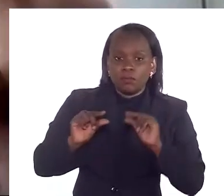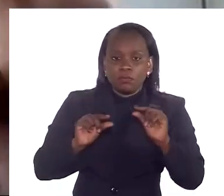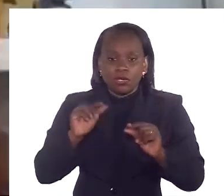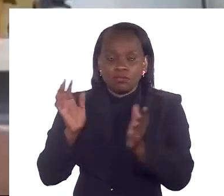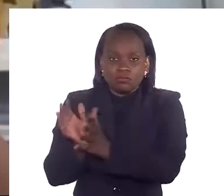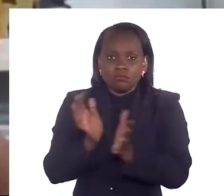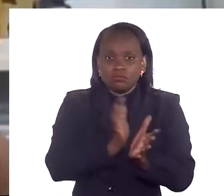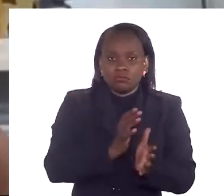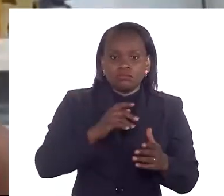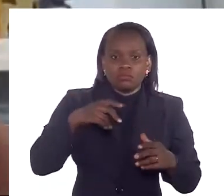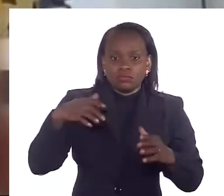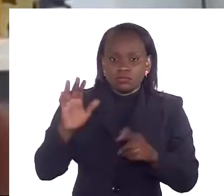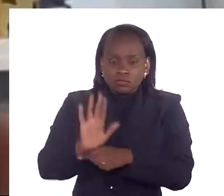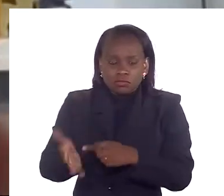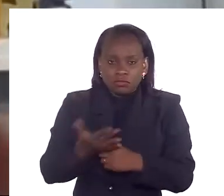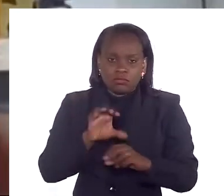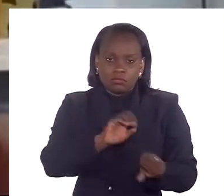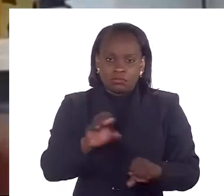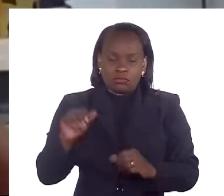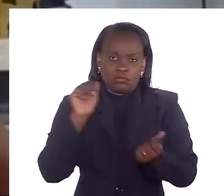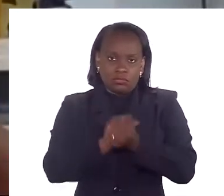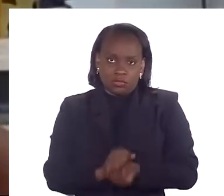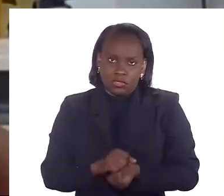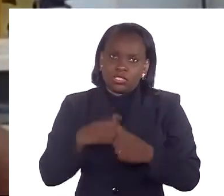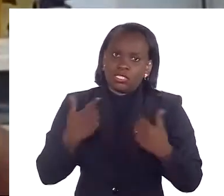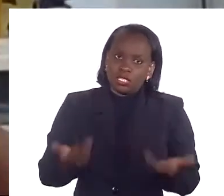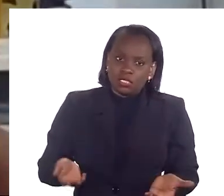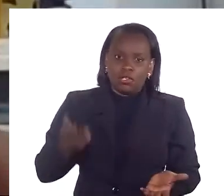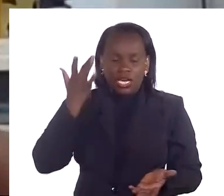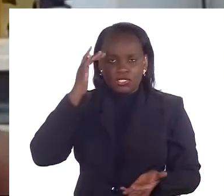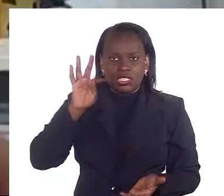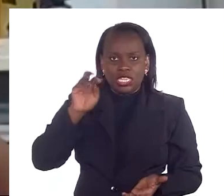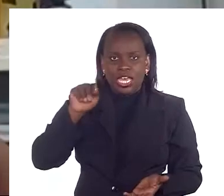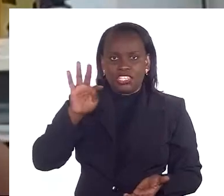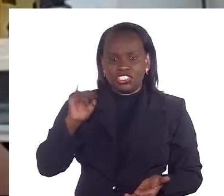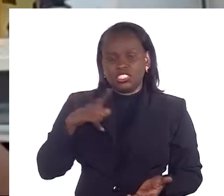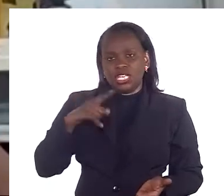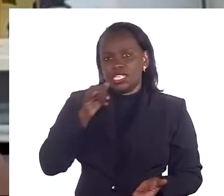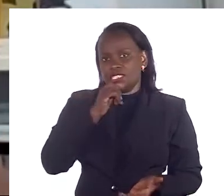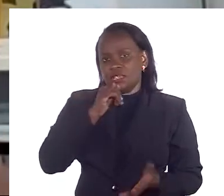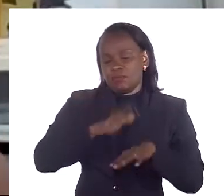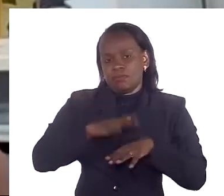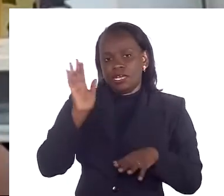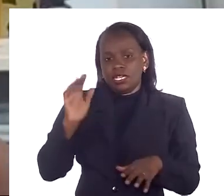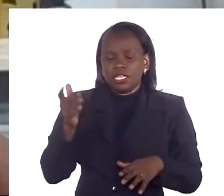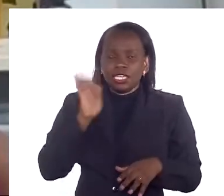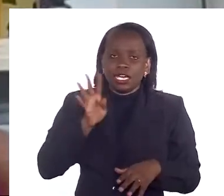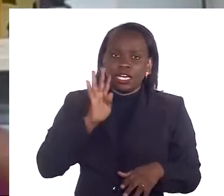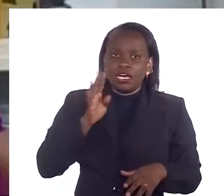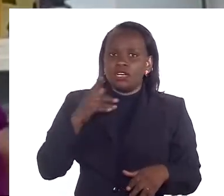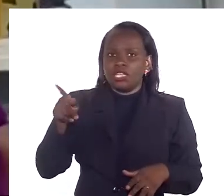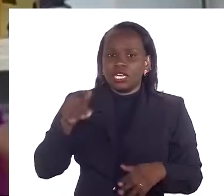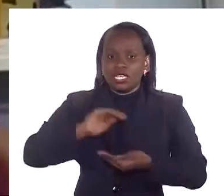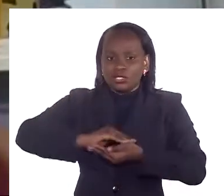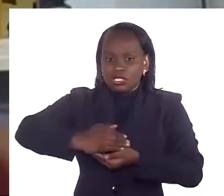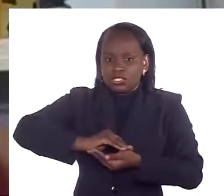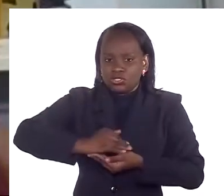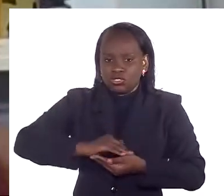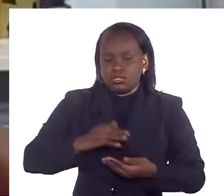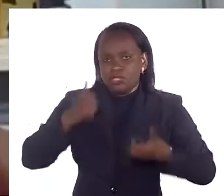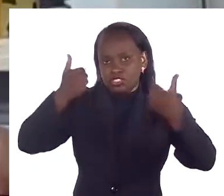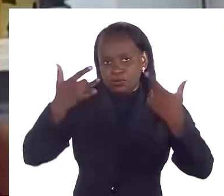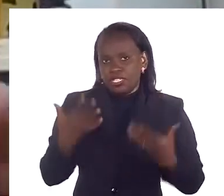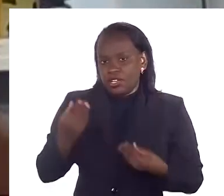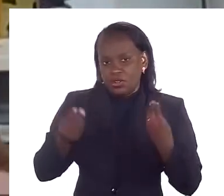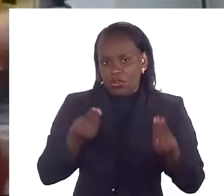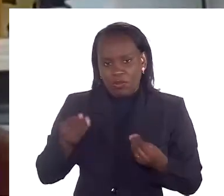pequenos turnos de ensino colaborativo propriamente dito. Aí acho que a Tati tem alguns exemplos bem bacanas lá de Rio das Ostras,